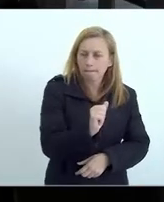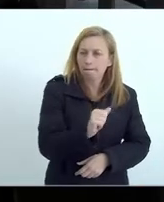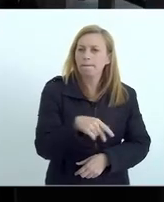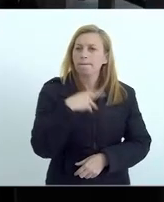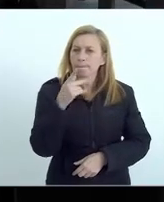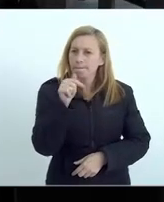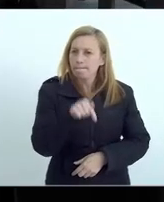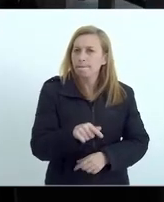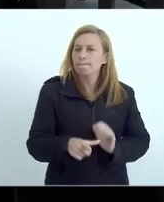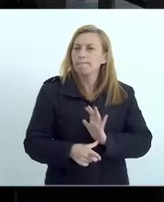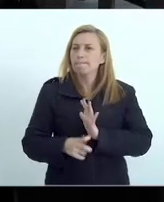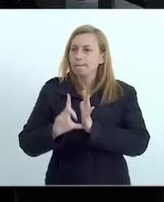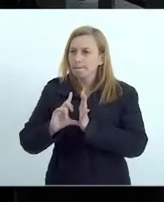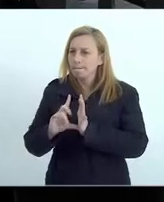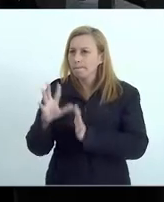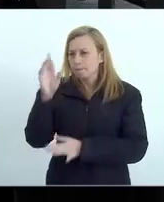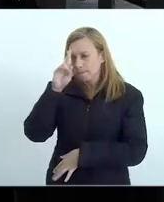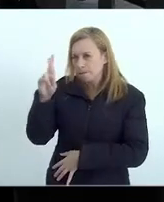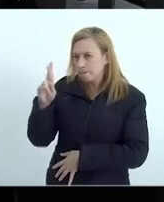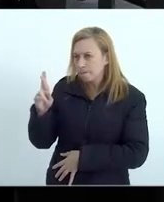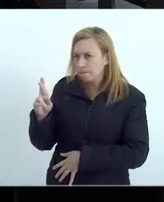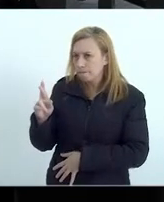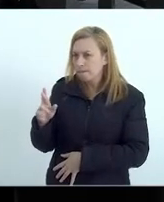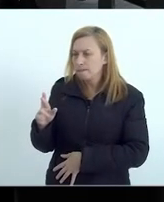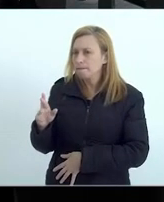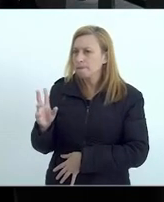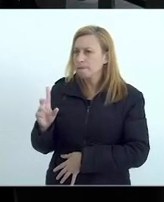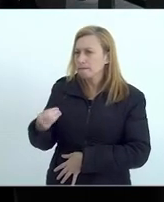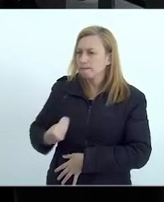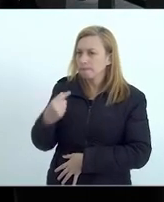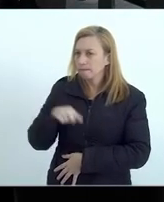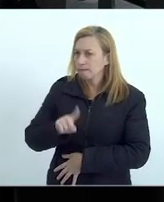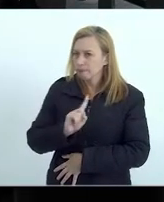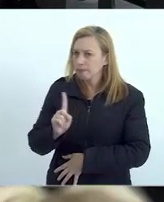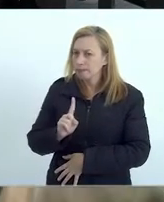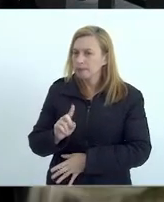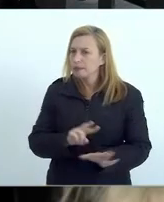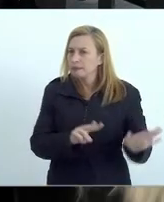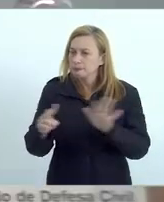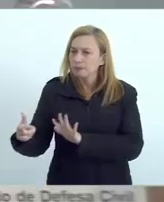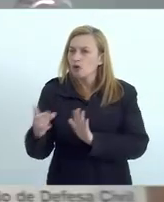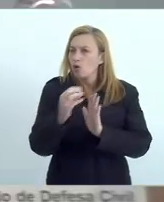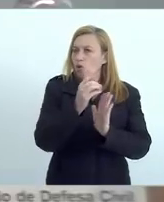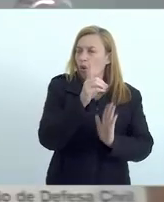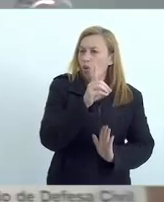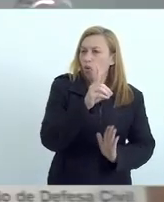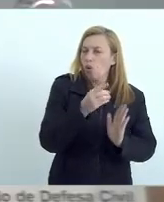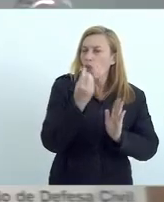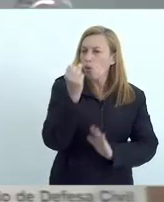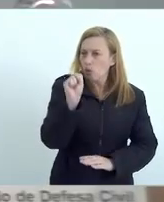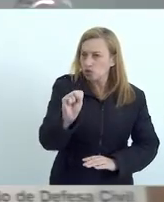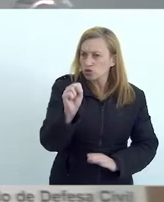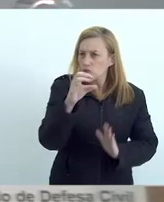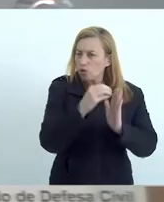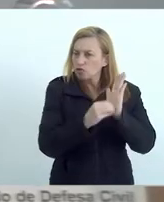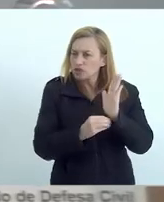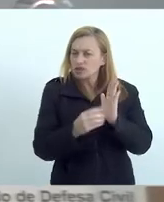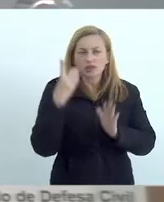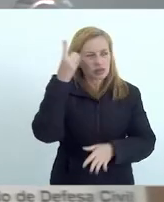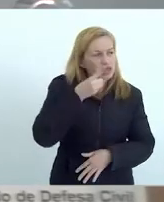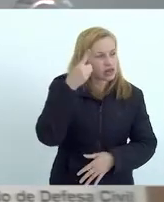falei aqui anteriormente se eu não estava presente chegou semana de eu ter de eu ter recebido oito ofícios do deputado Rodrigo Amorim